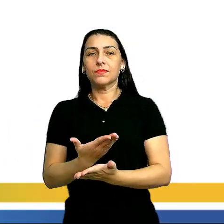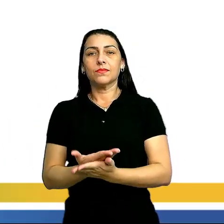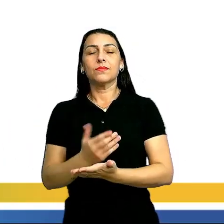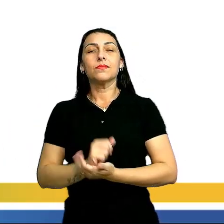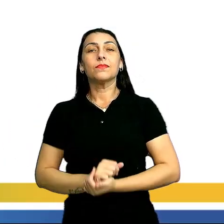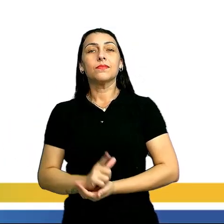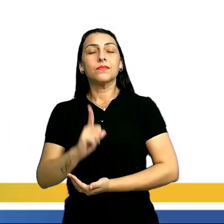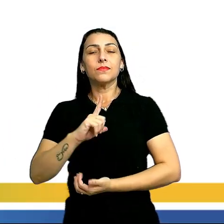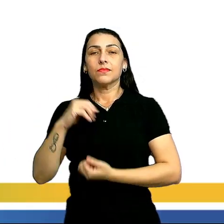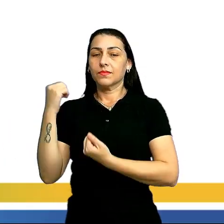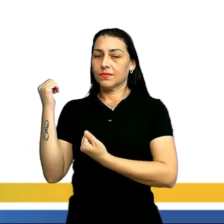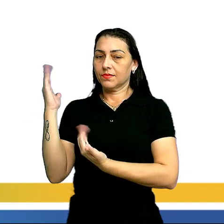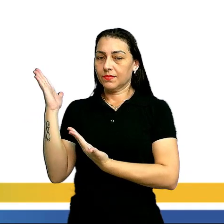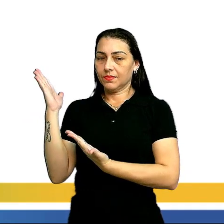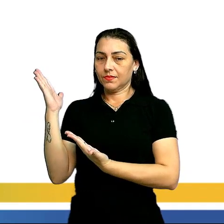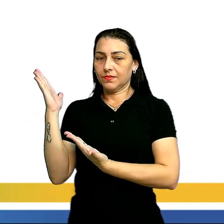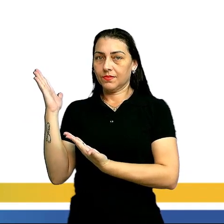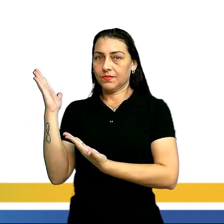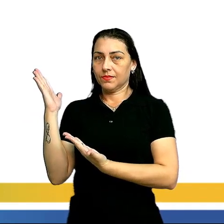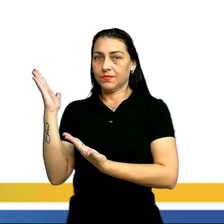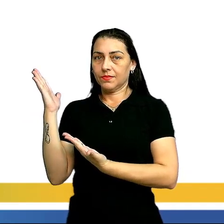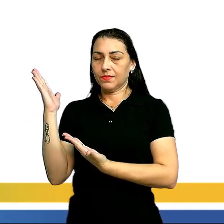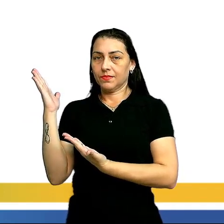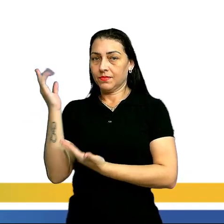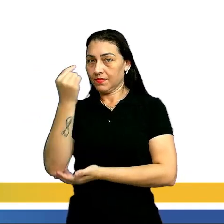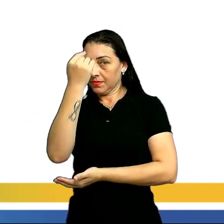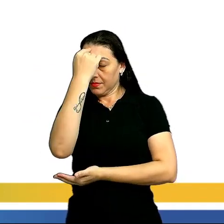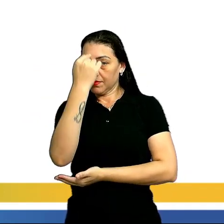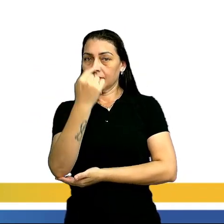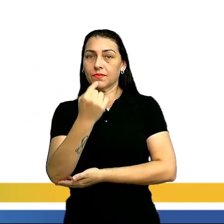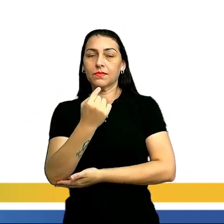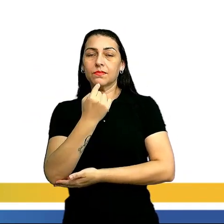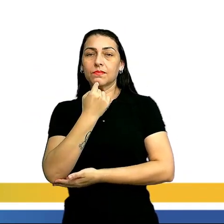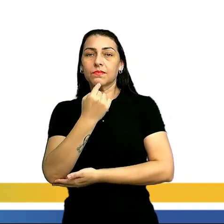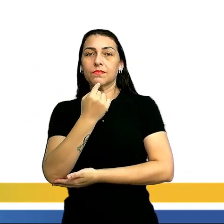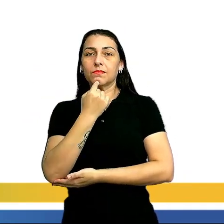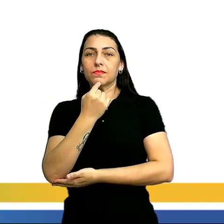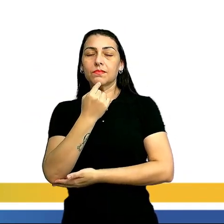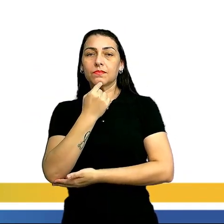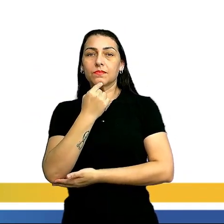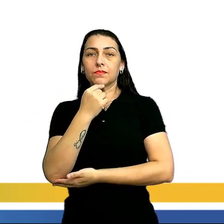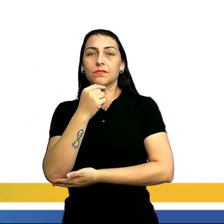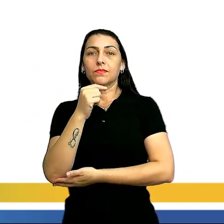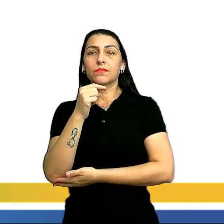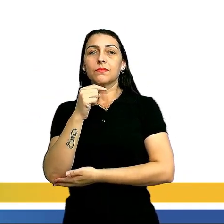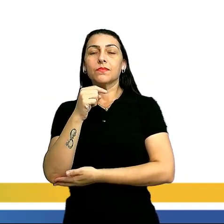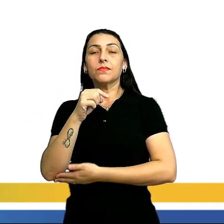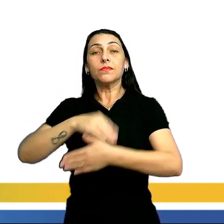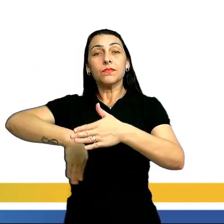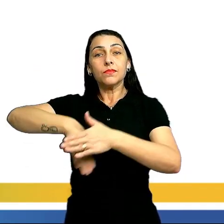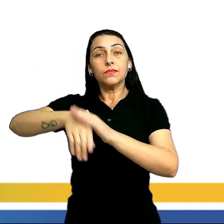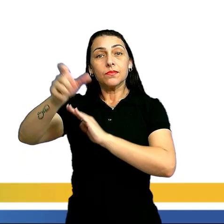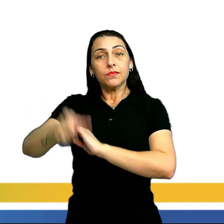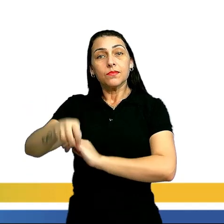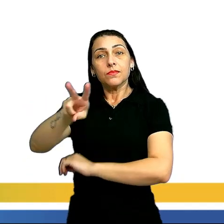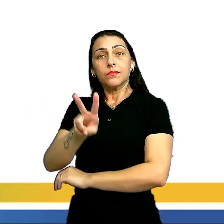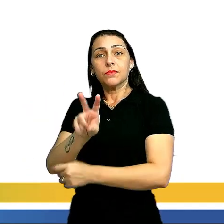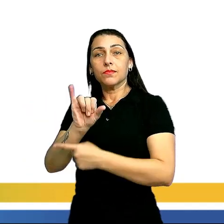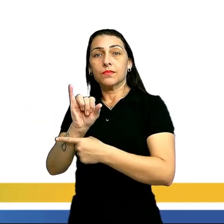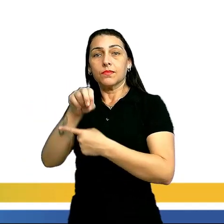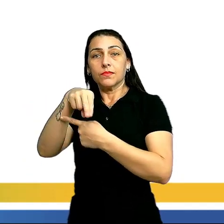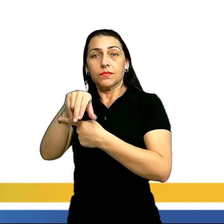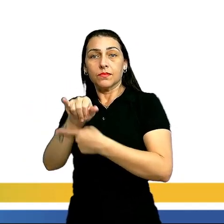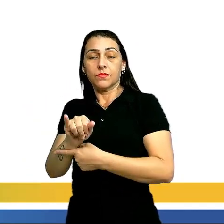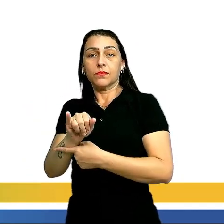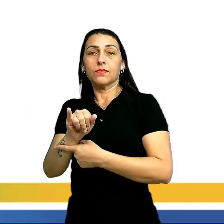E aí nós temos aqui no início da nossa aula uma imagem de Vini Júnior, né, a camisa número